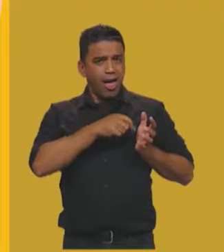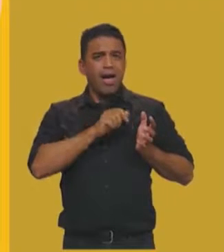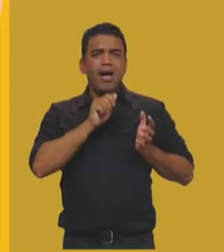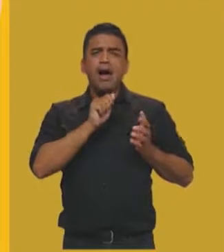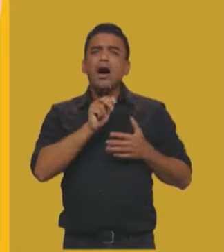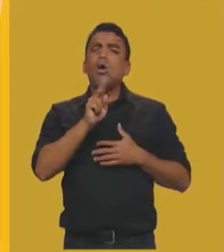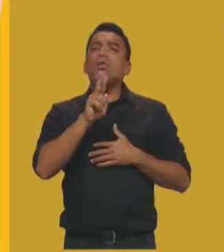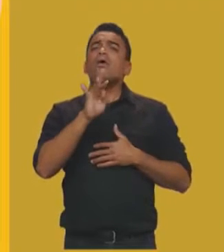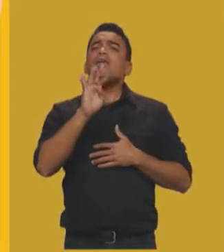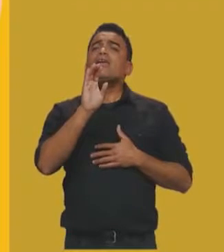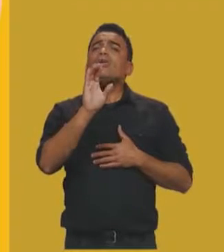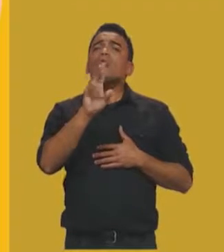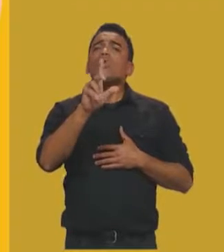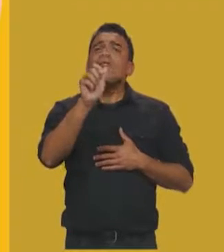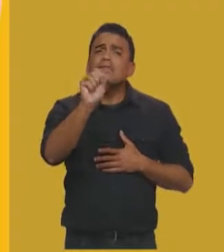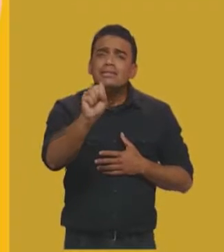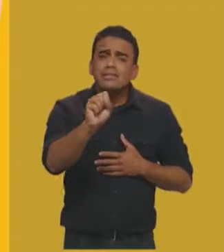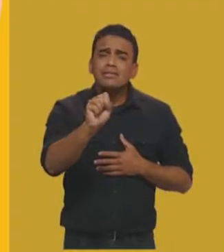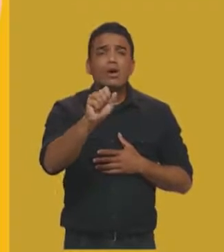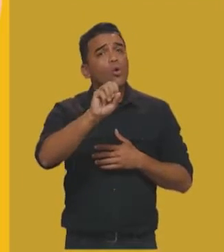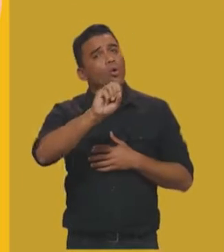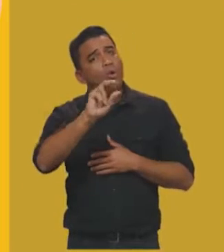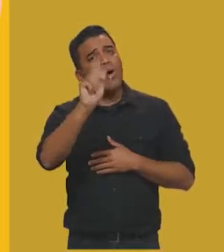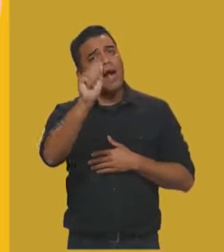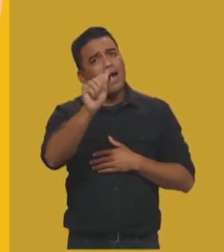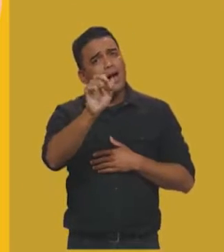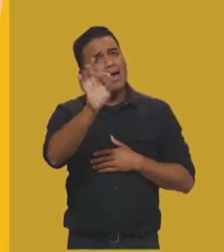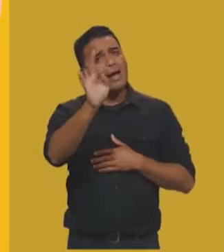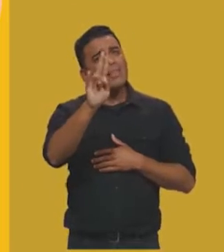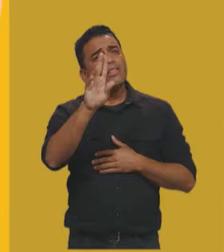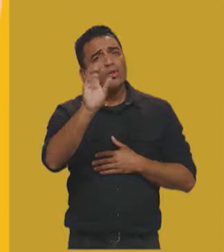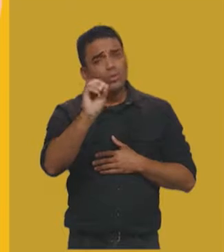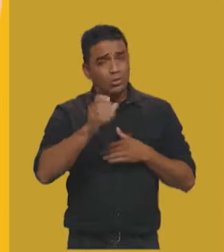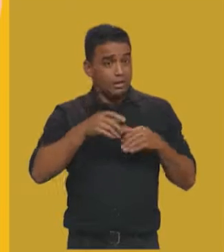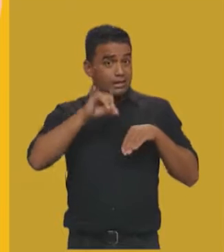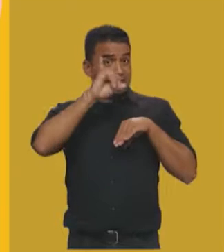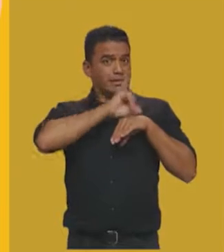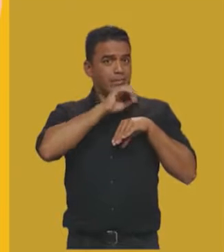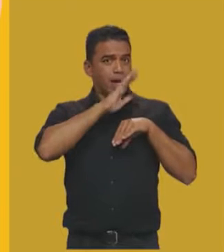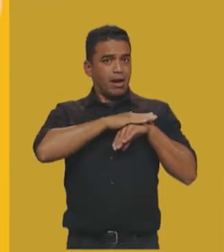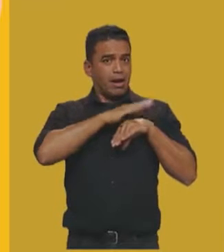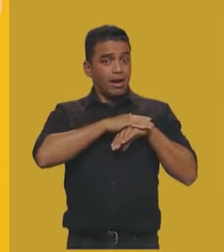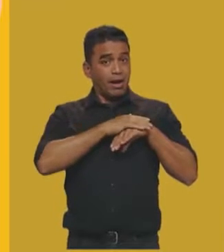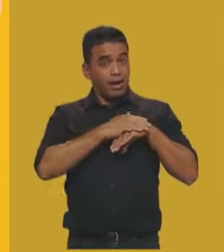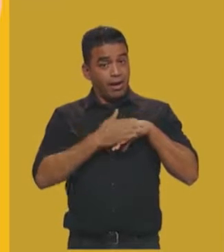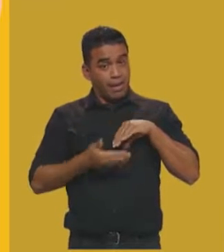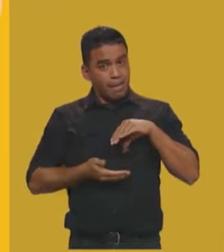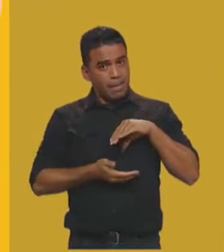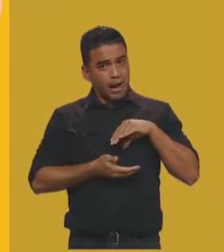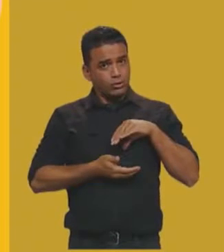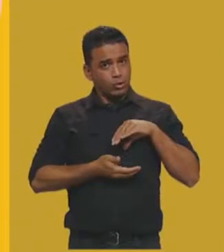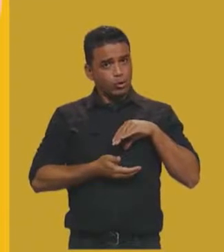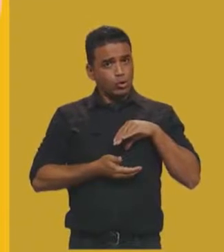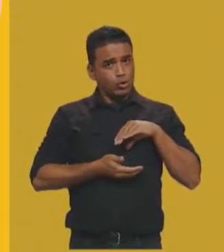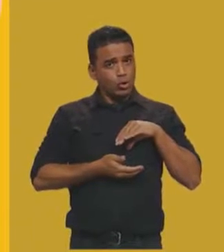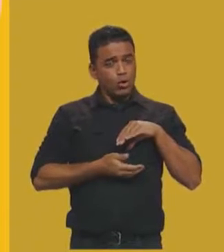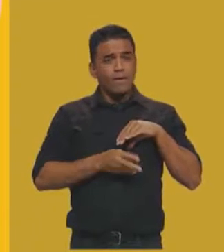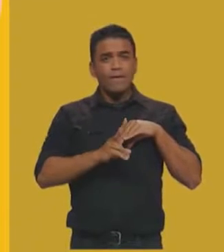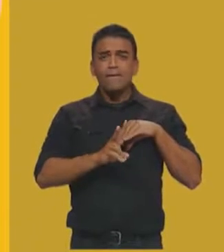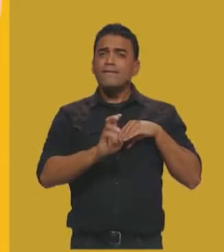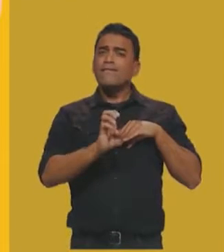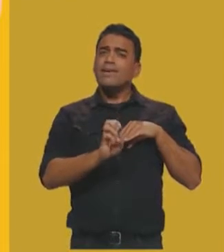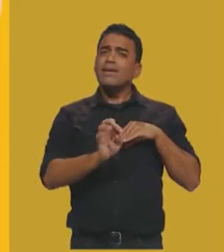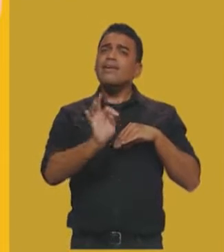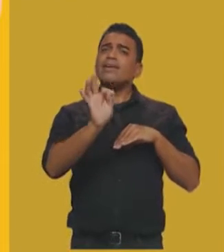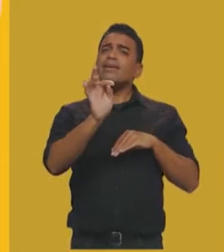aurículas ou átrio, que é a parte de cima superior do coração, e a parte de baixo que a gente chama de